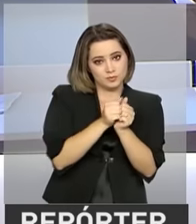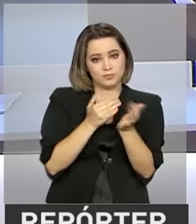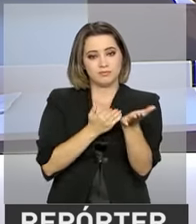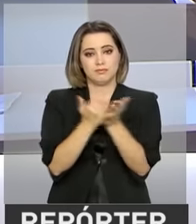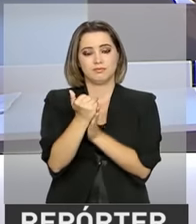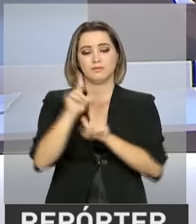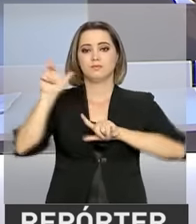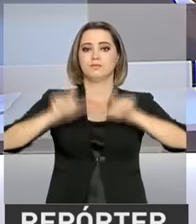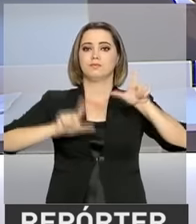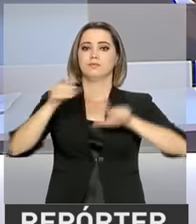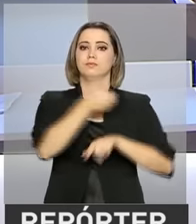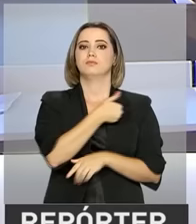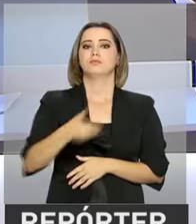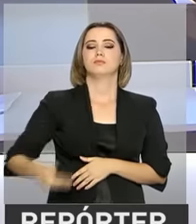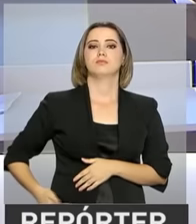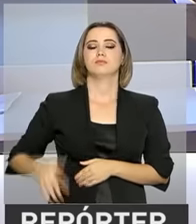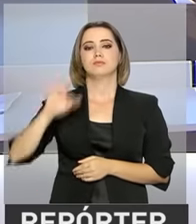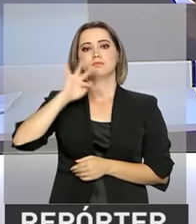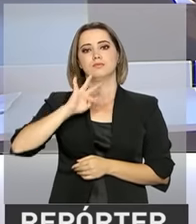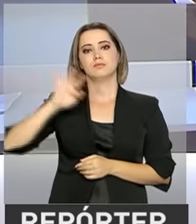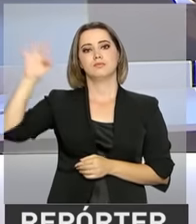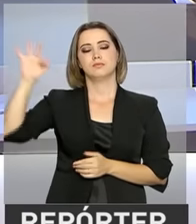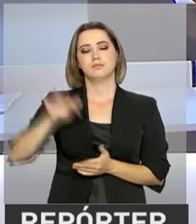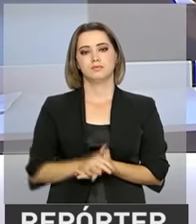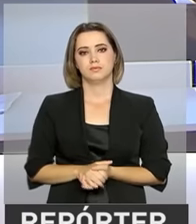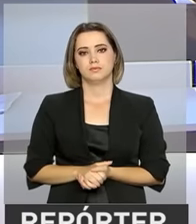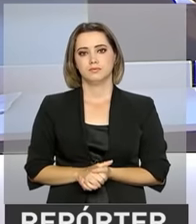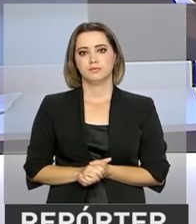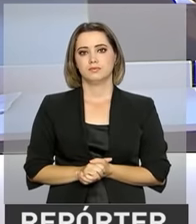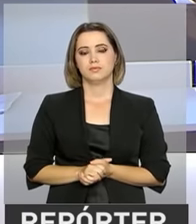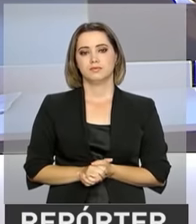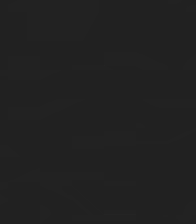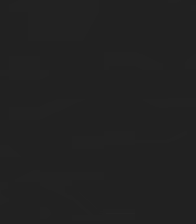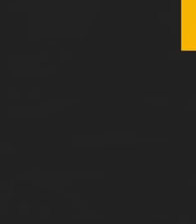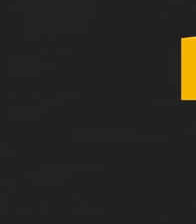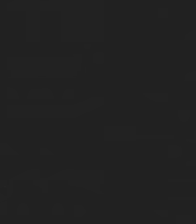Continue com a gente na NBR a TV do Governo